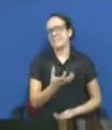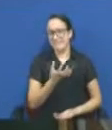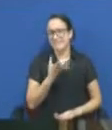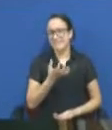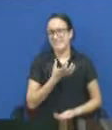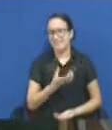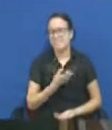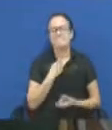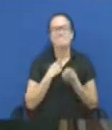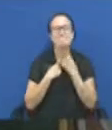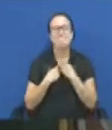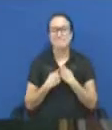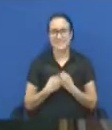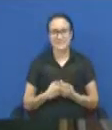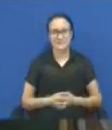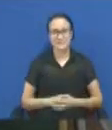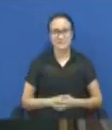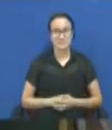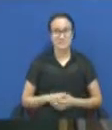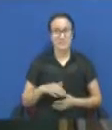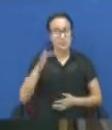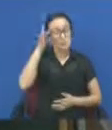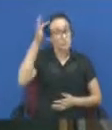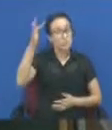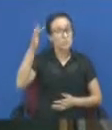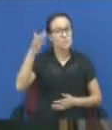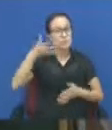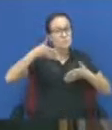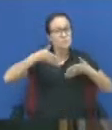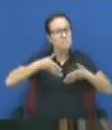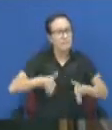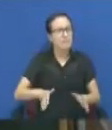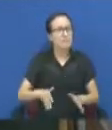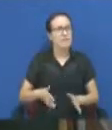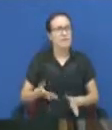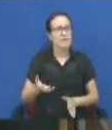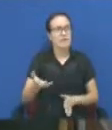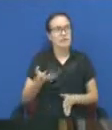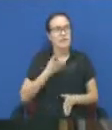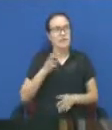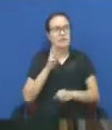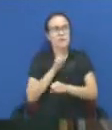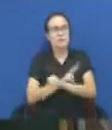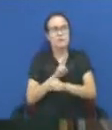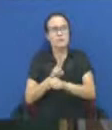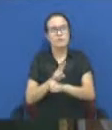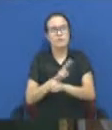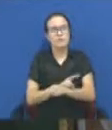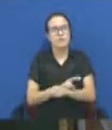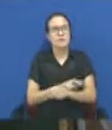Meu filho... Quando nascer, eu quero cuidar, fazer com que estude,